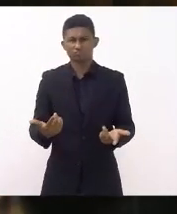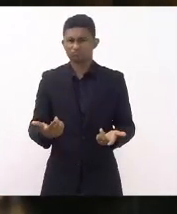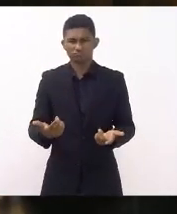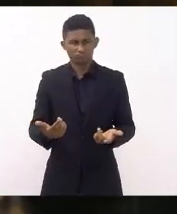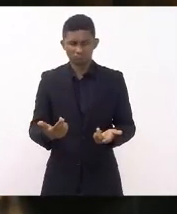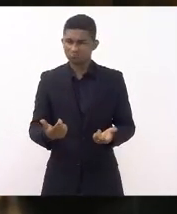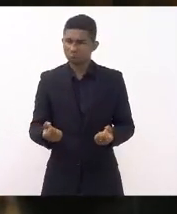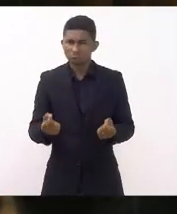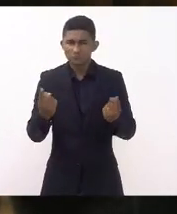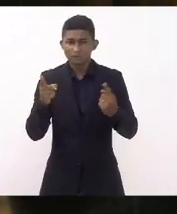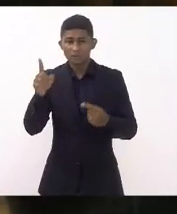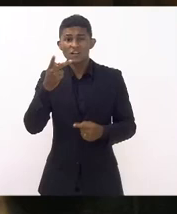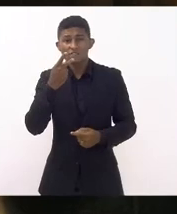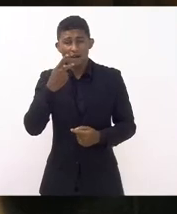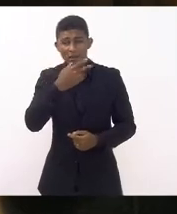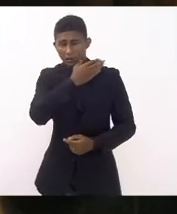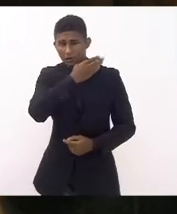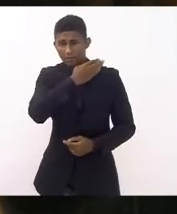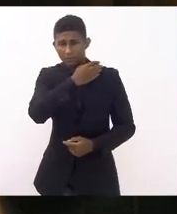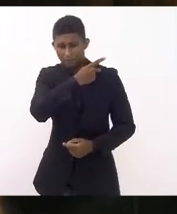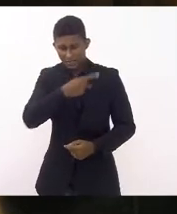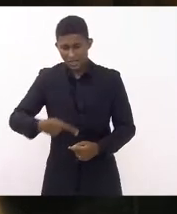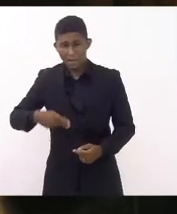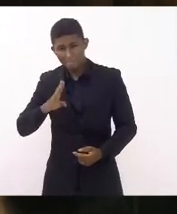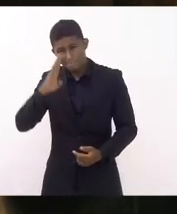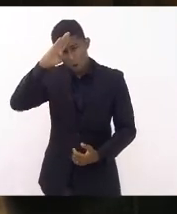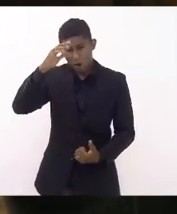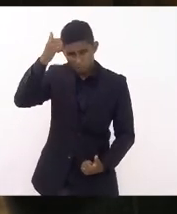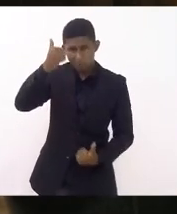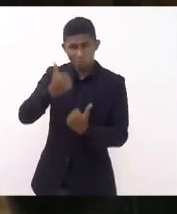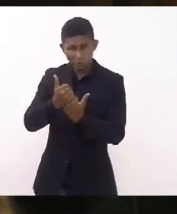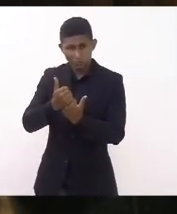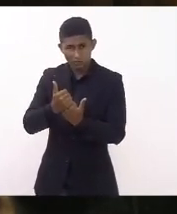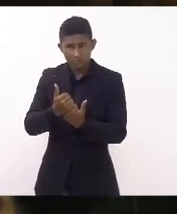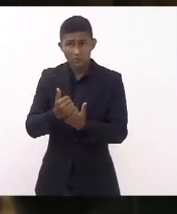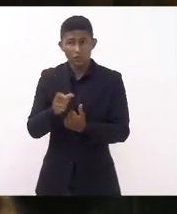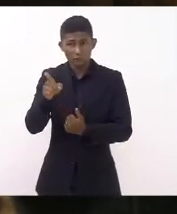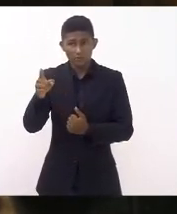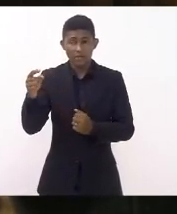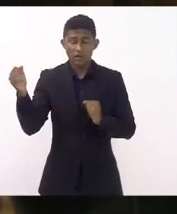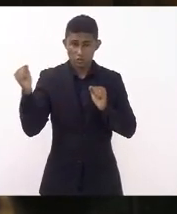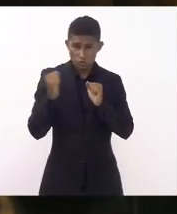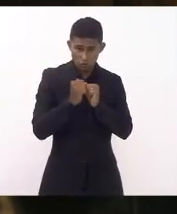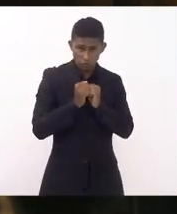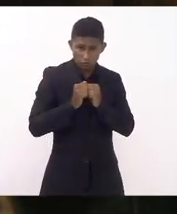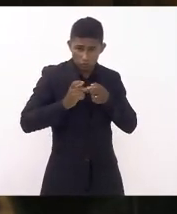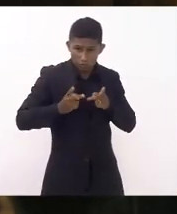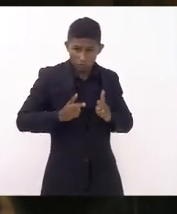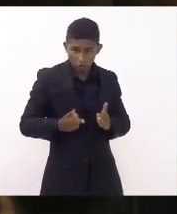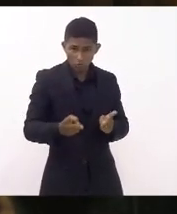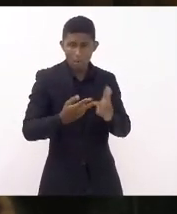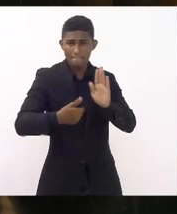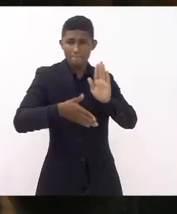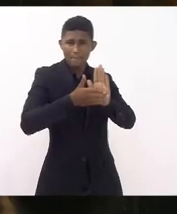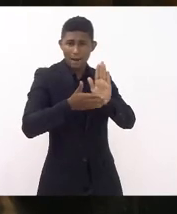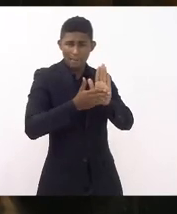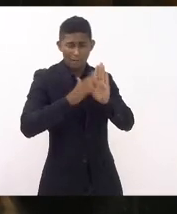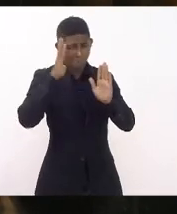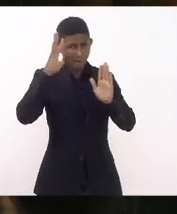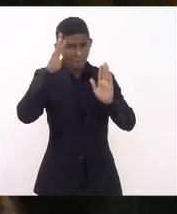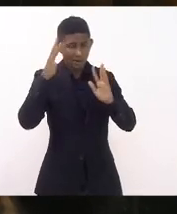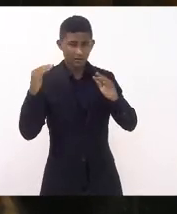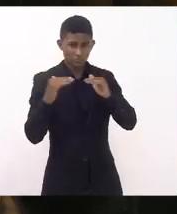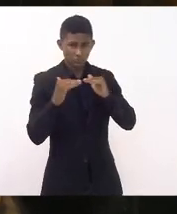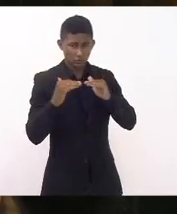que se diz ser bolsonarista começa a caminhar com nossos princípios, com as nossas pautas ideológicas de